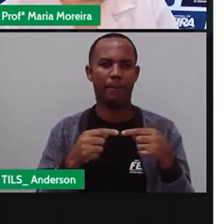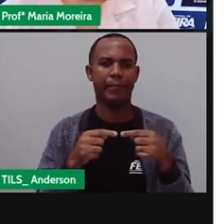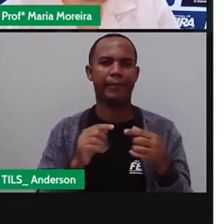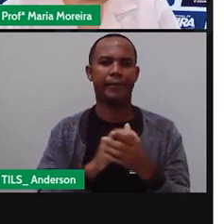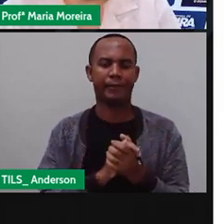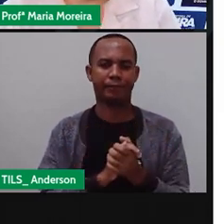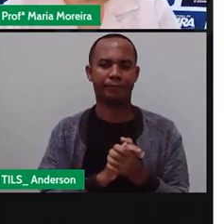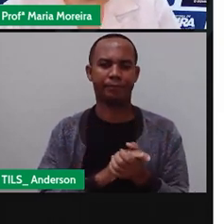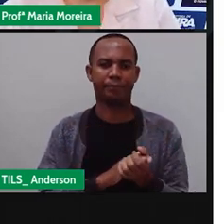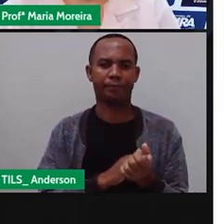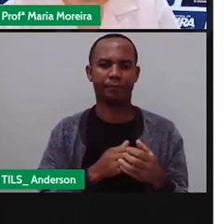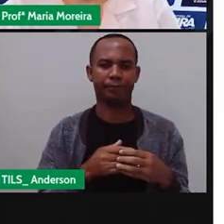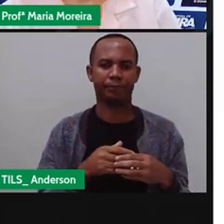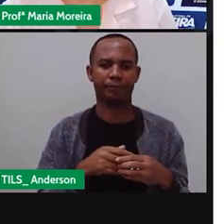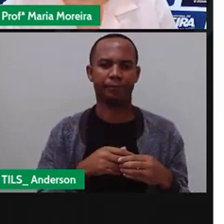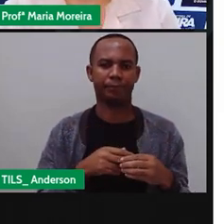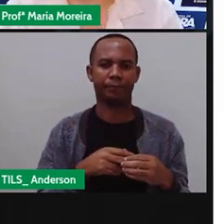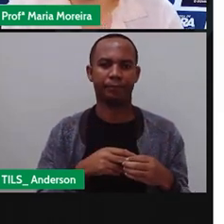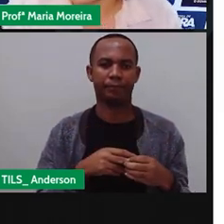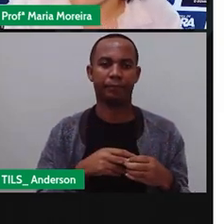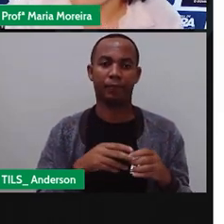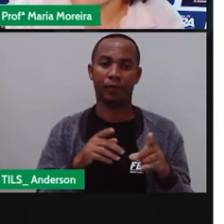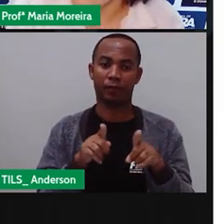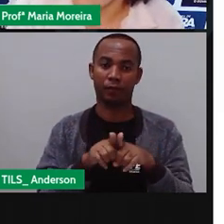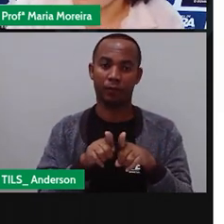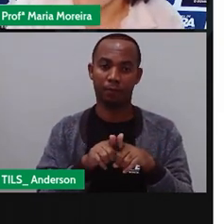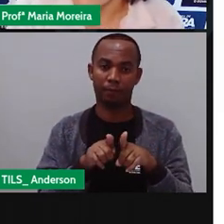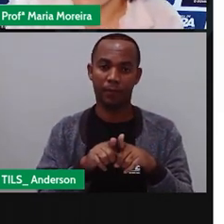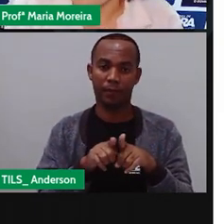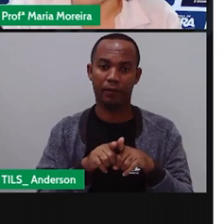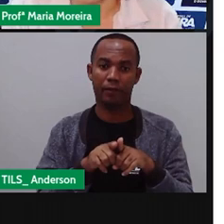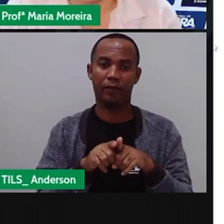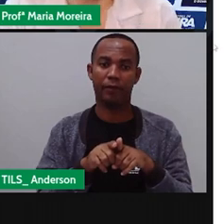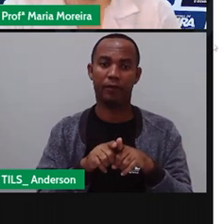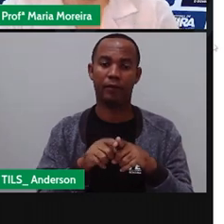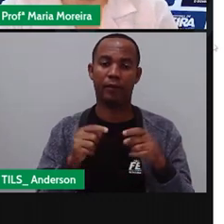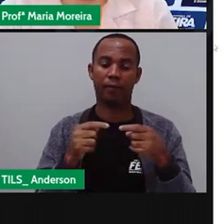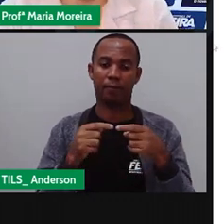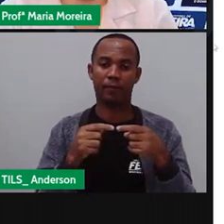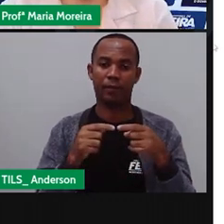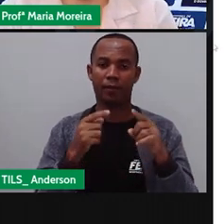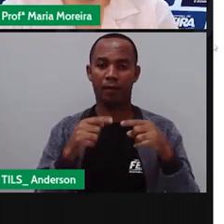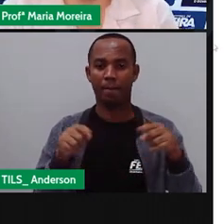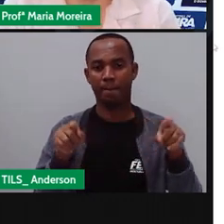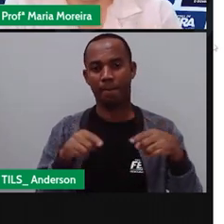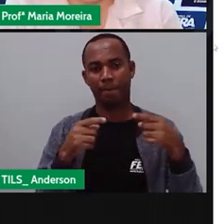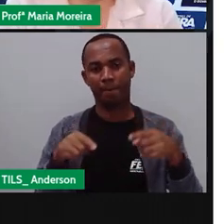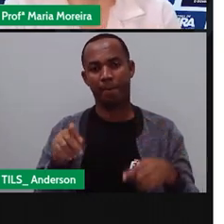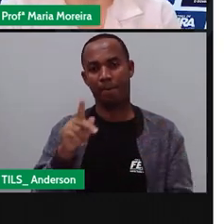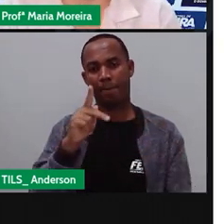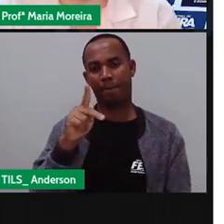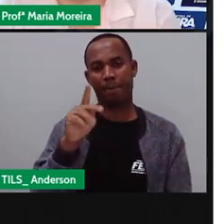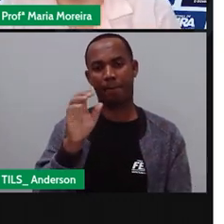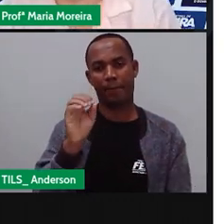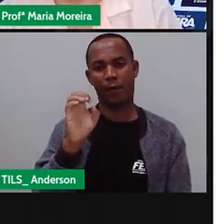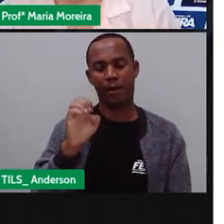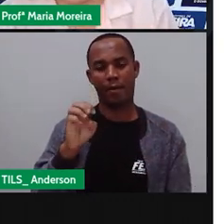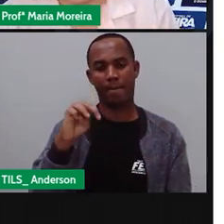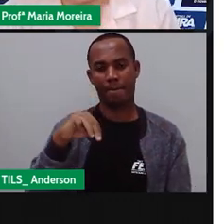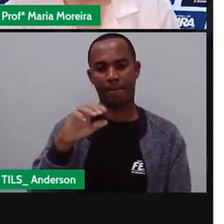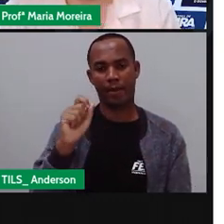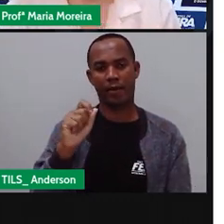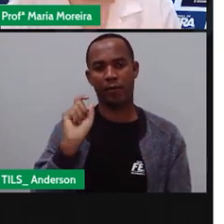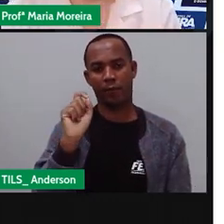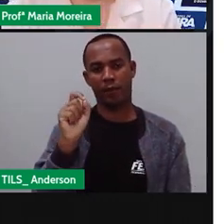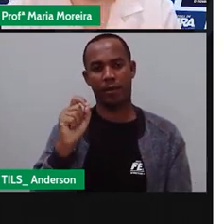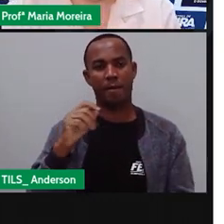é a poesia, que também está onde? No poema. Portanto, tá? A poesia é uma